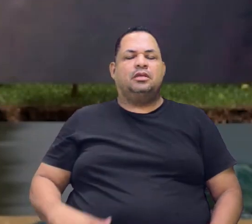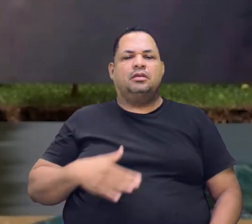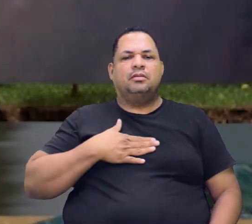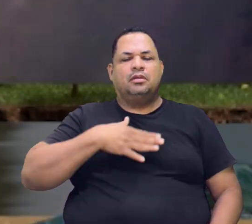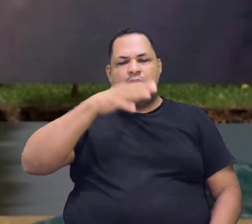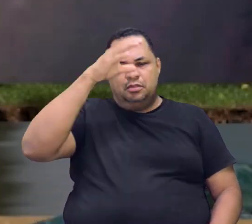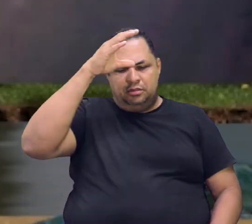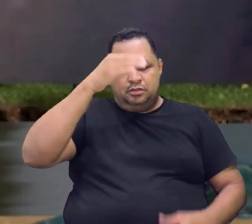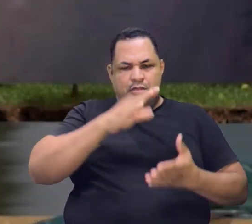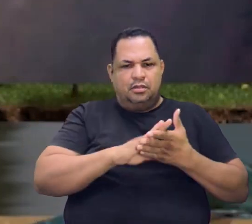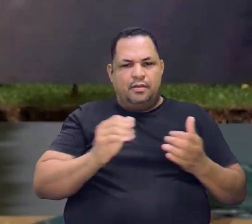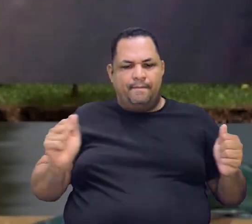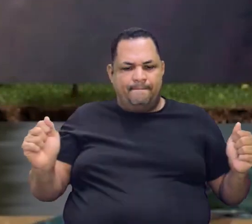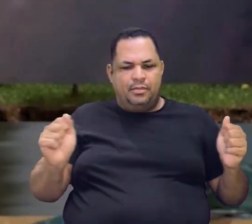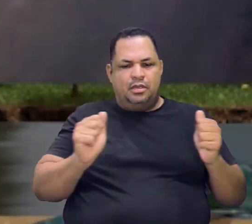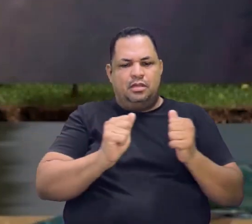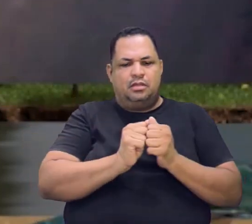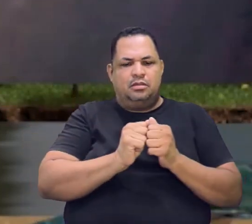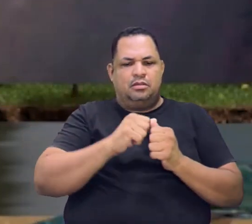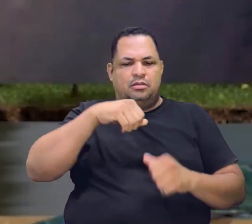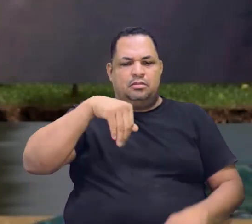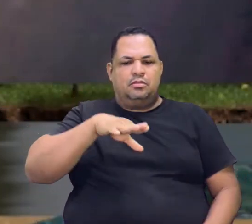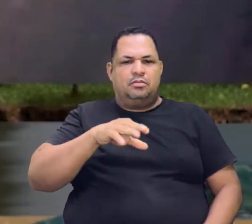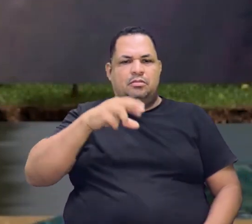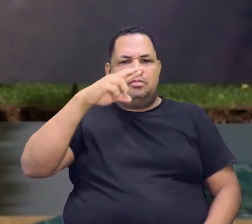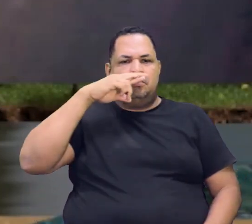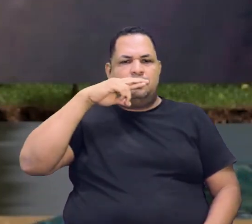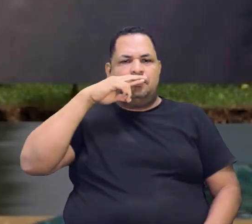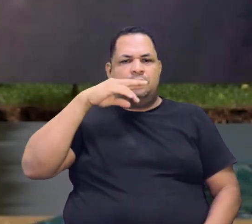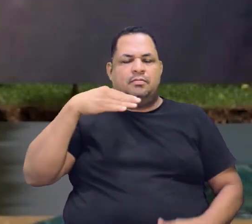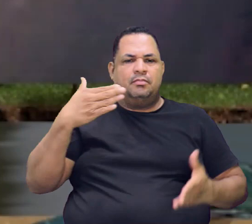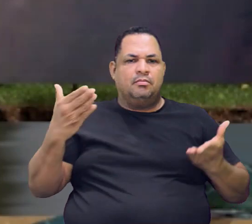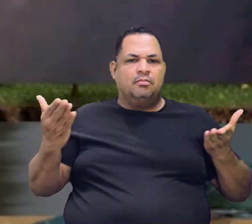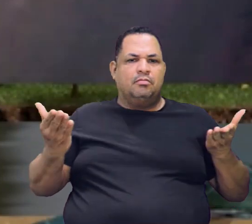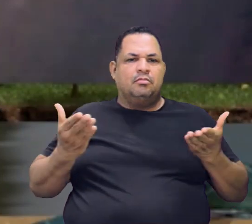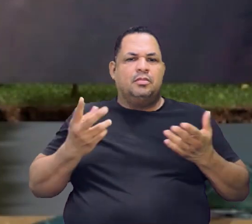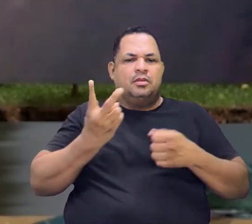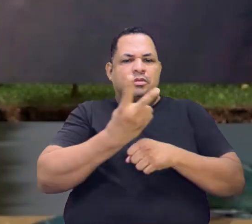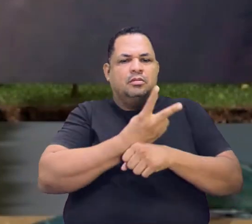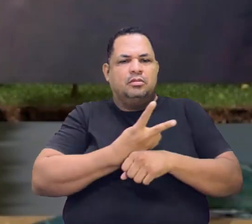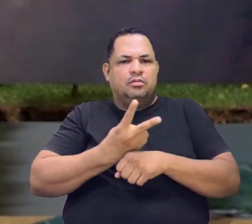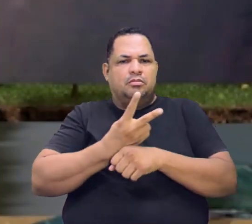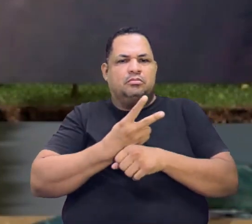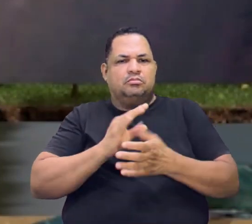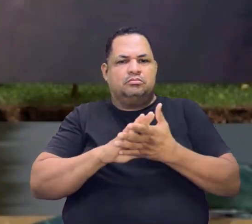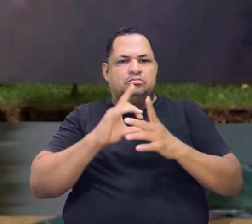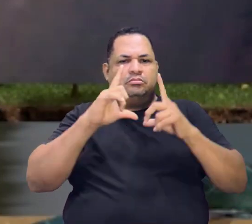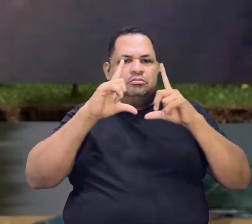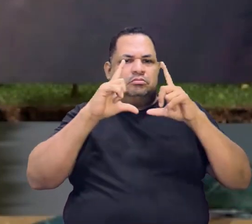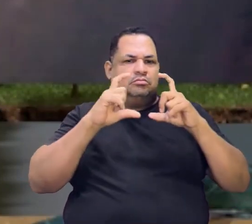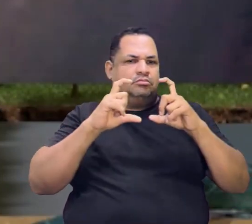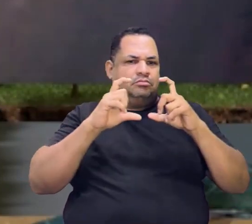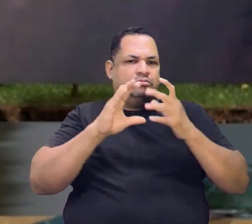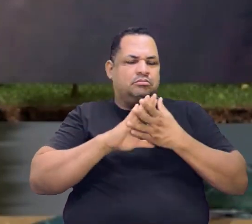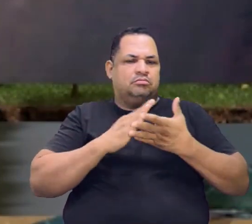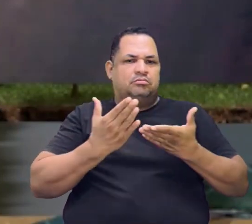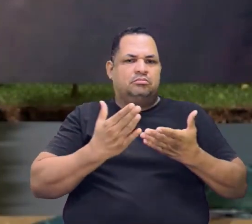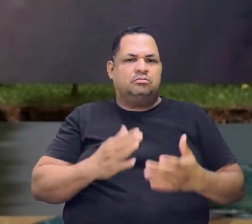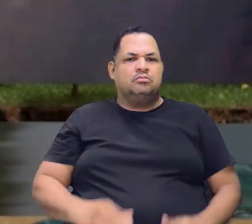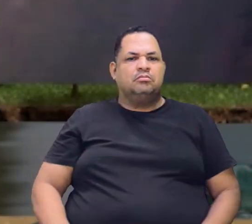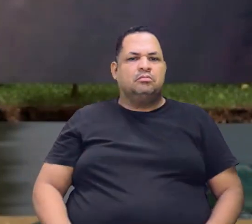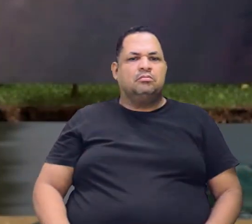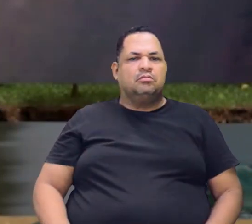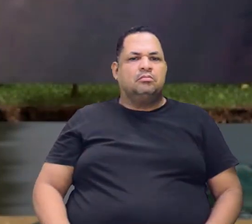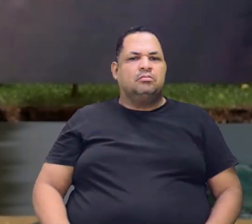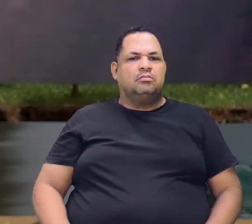tio era muito próximo do Marechal Rondon. Inclusive, até hoje eu procuro essa foto e não consigo encontrar. Meus tios, minhas